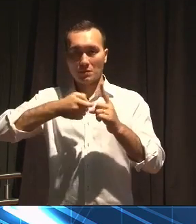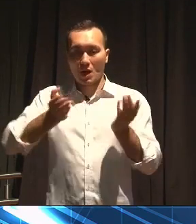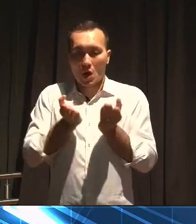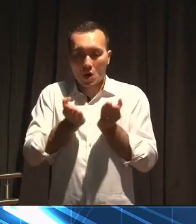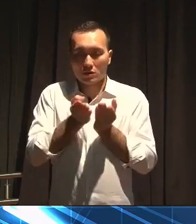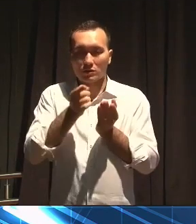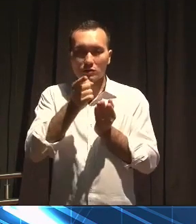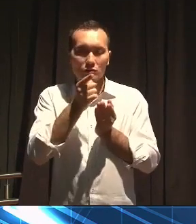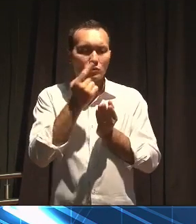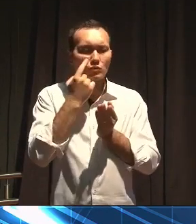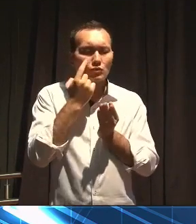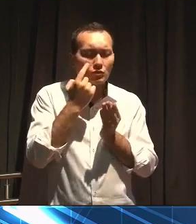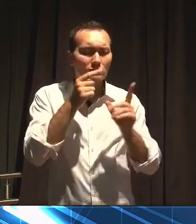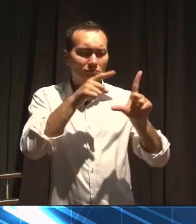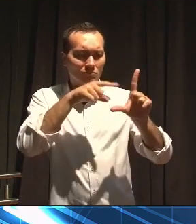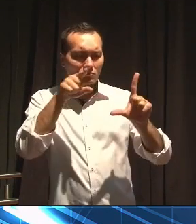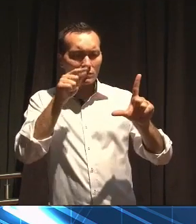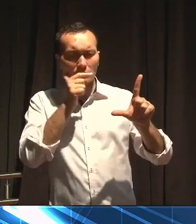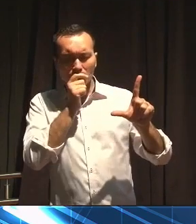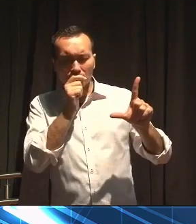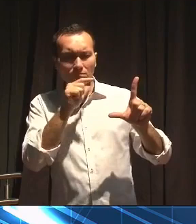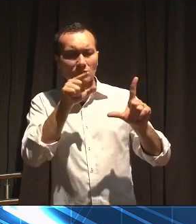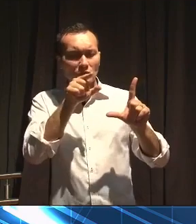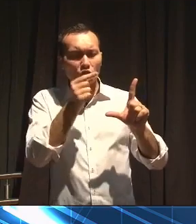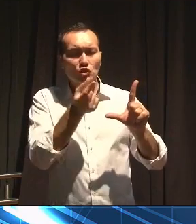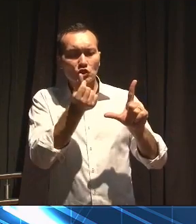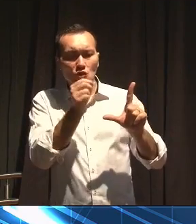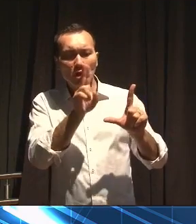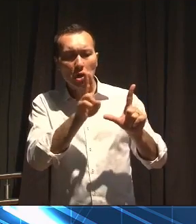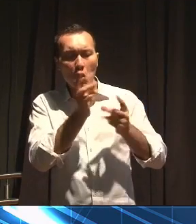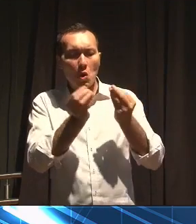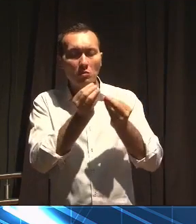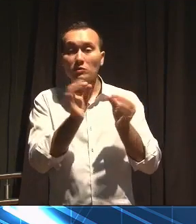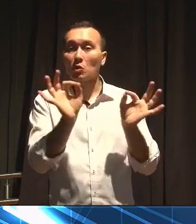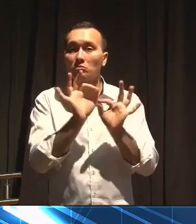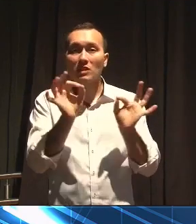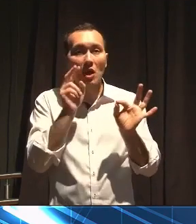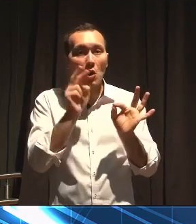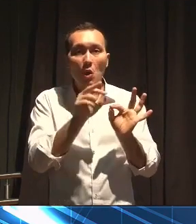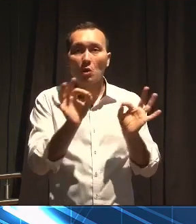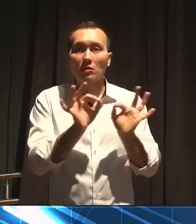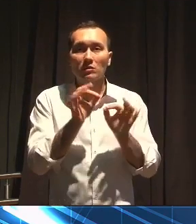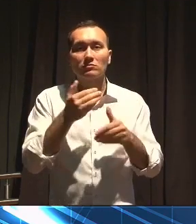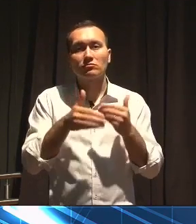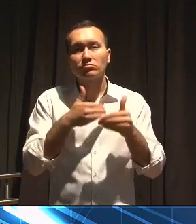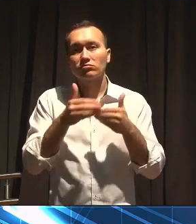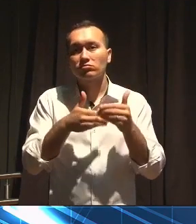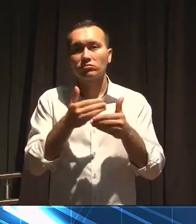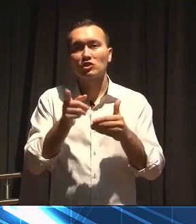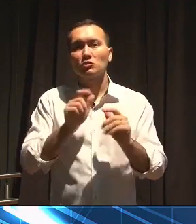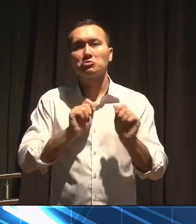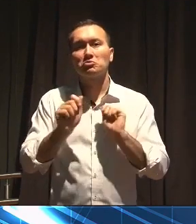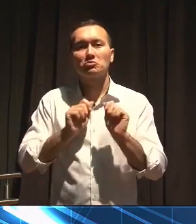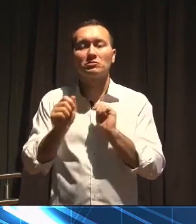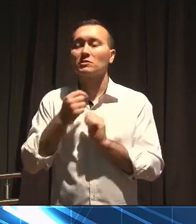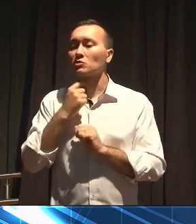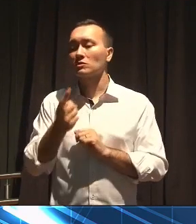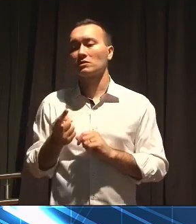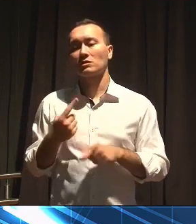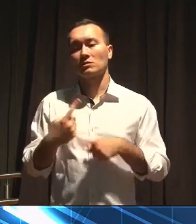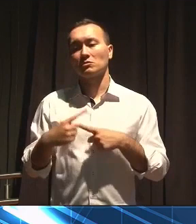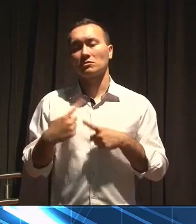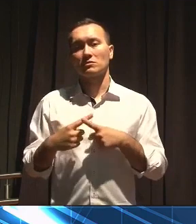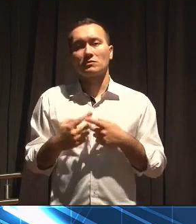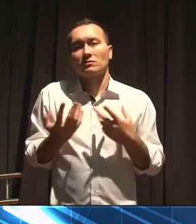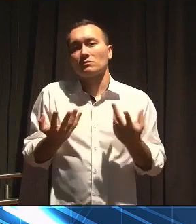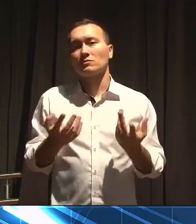a como foi usado aquele recurso, o primeiro incidente que aconteceu em produção foi água abaixo daquela tua economia, ou seja, porque